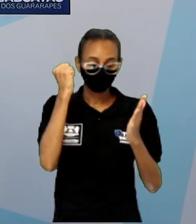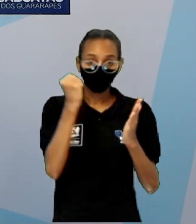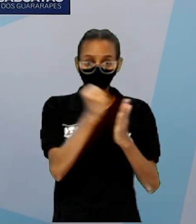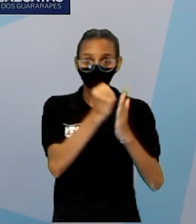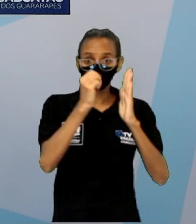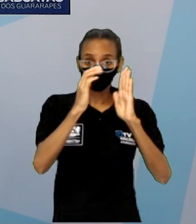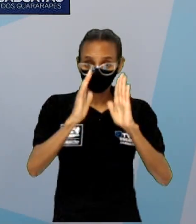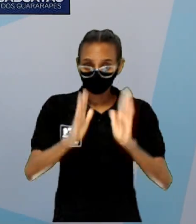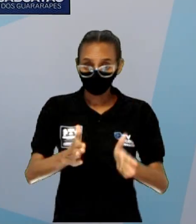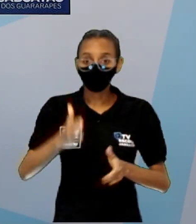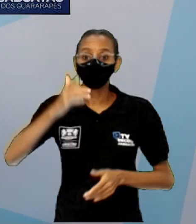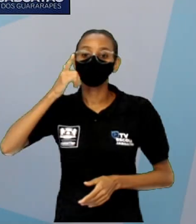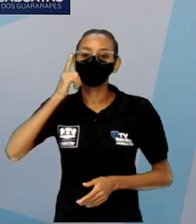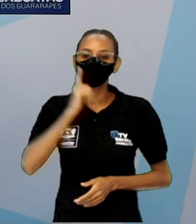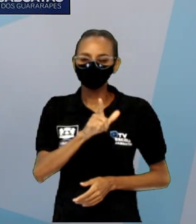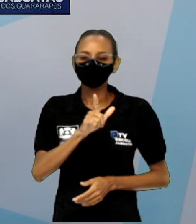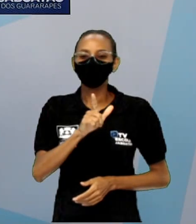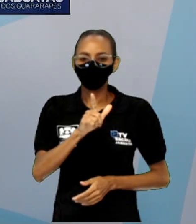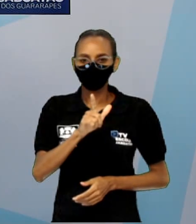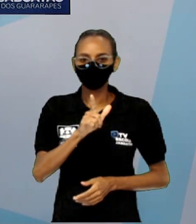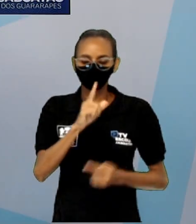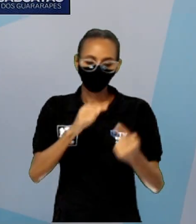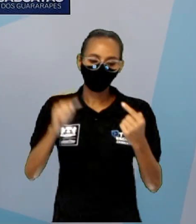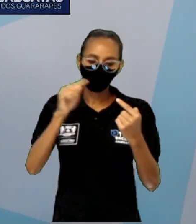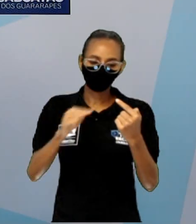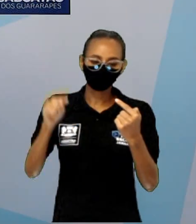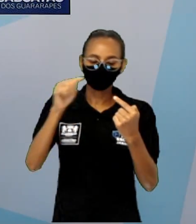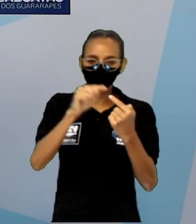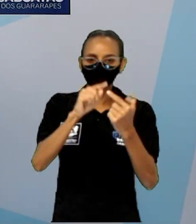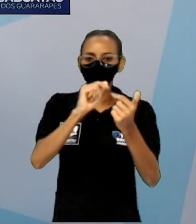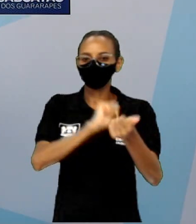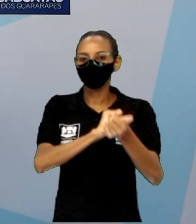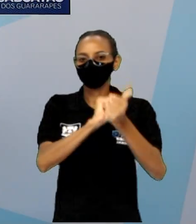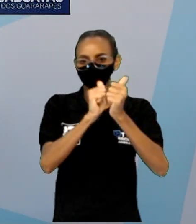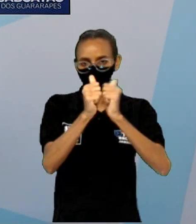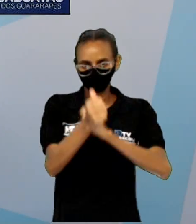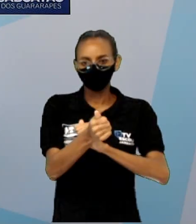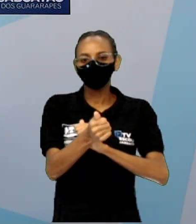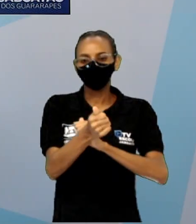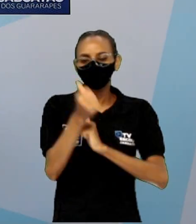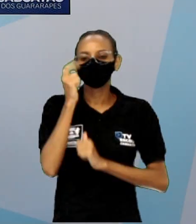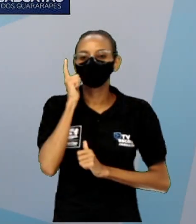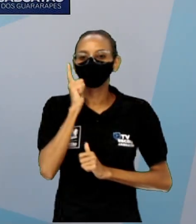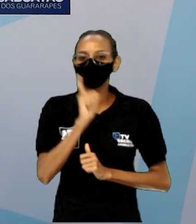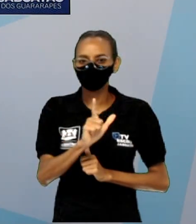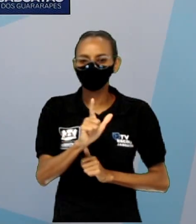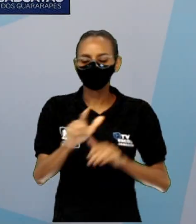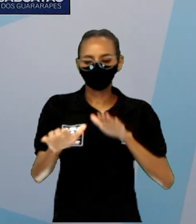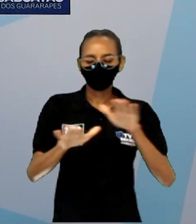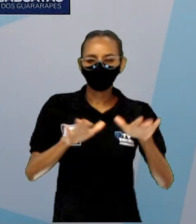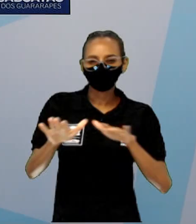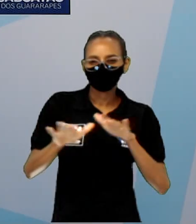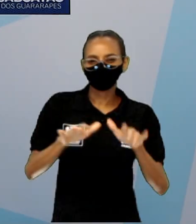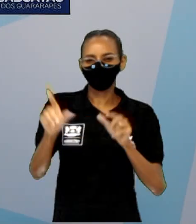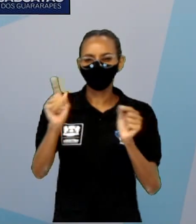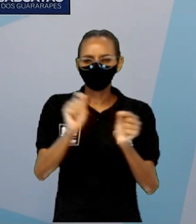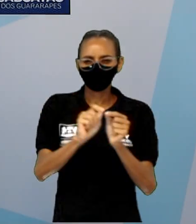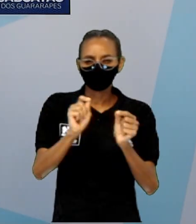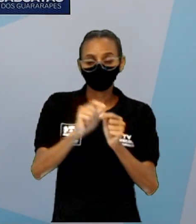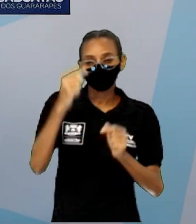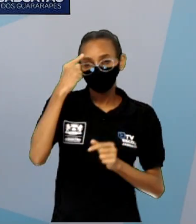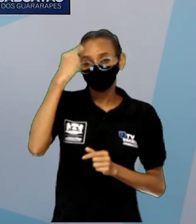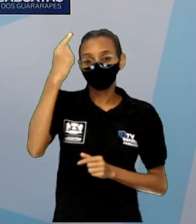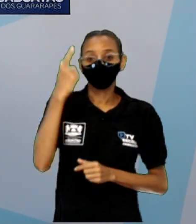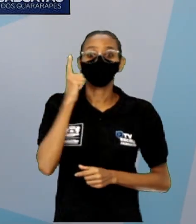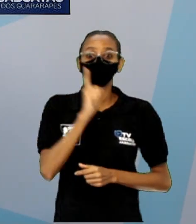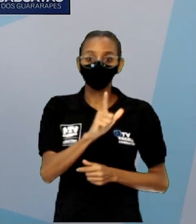história, ele consegue realizar o seu objetivo no esporte de marca. Deixar a sua movimentação, a sua ação e ter uma ideia do que isso